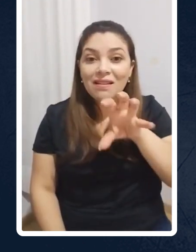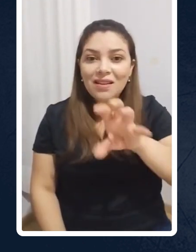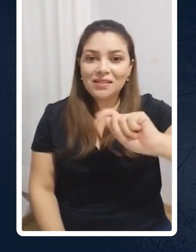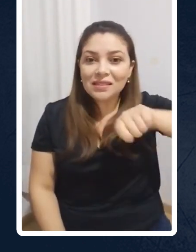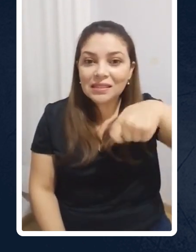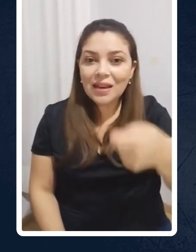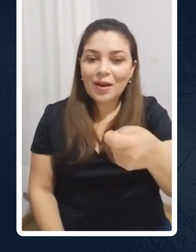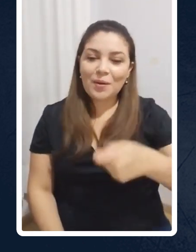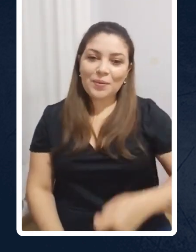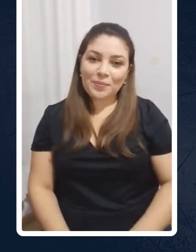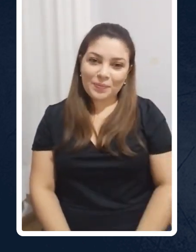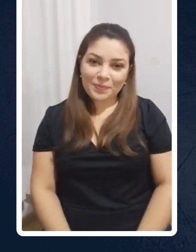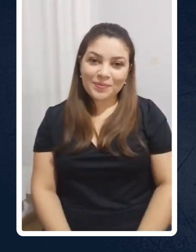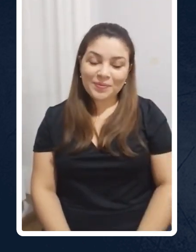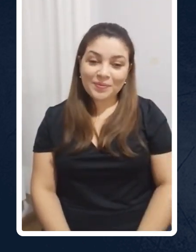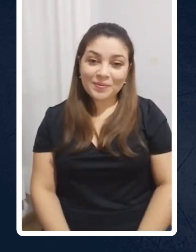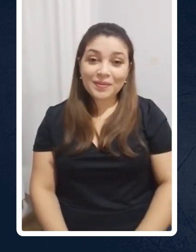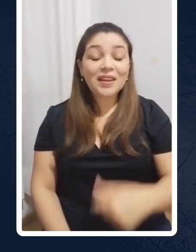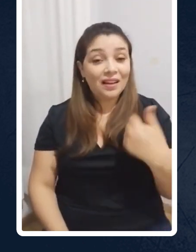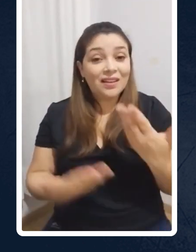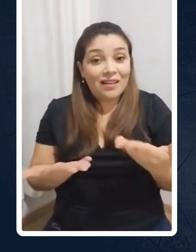E aí eu disse para ela: